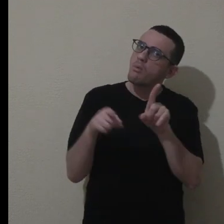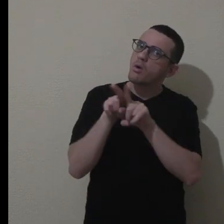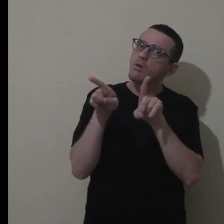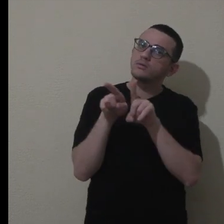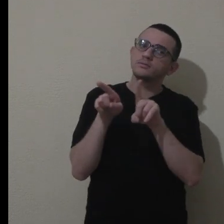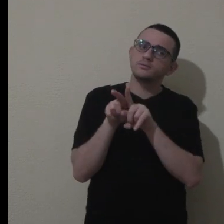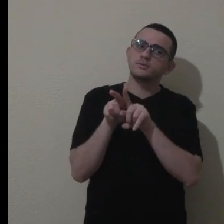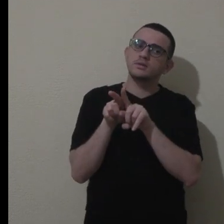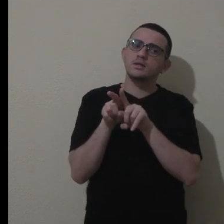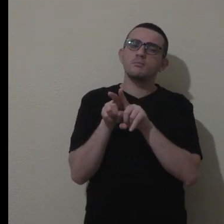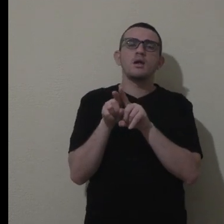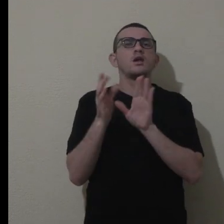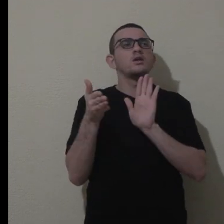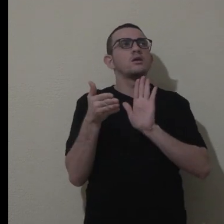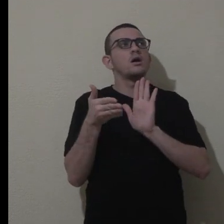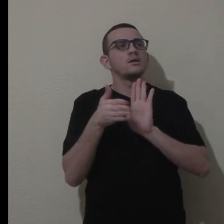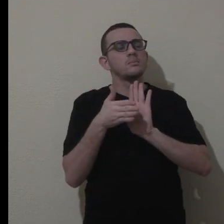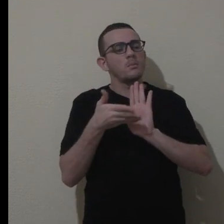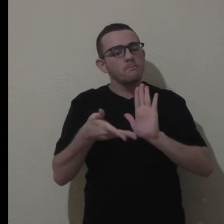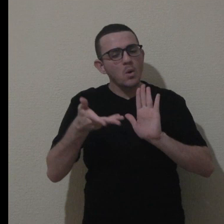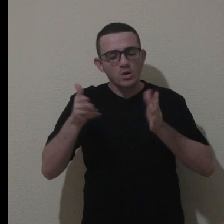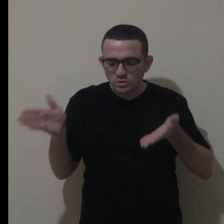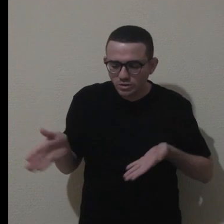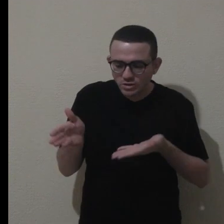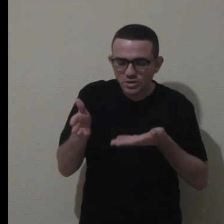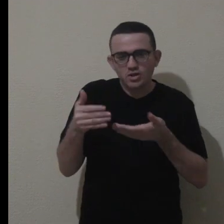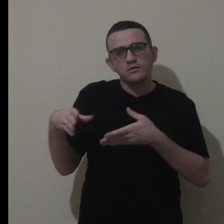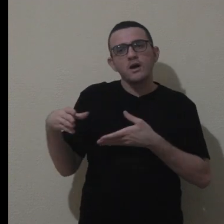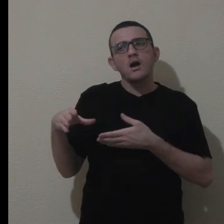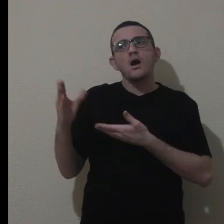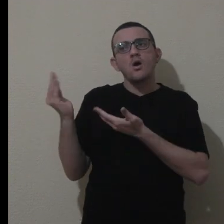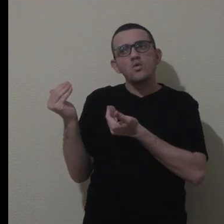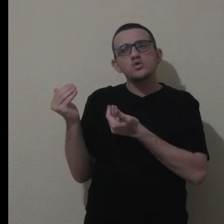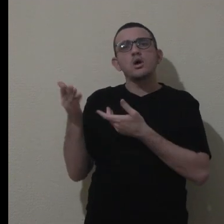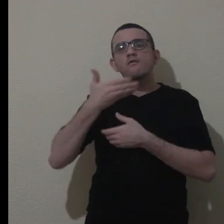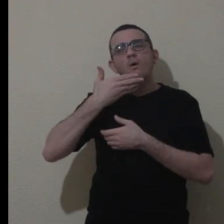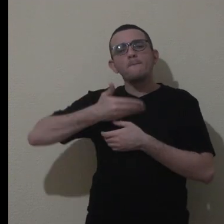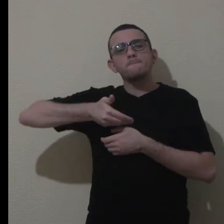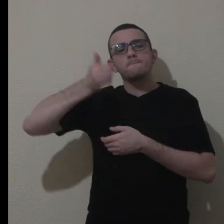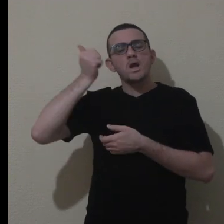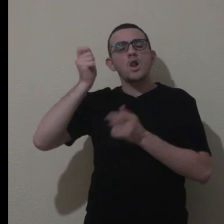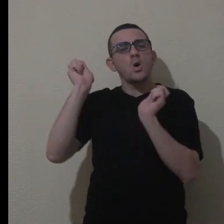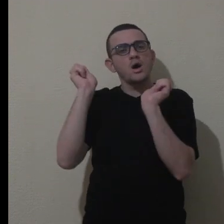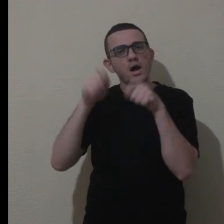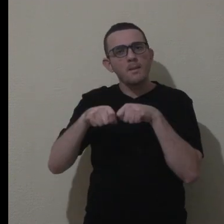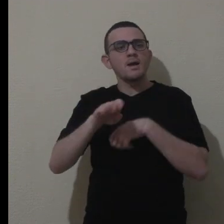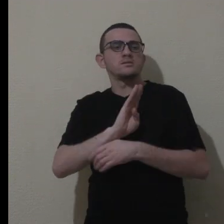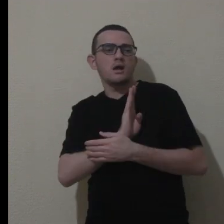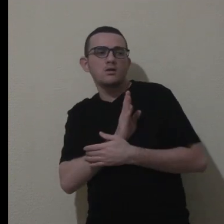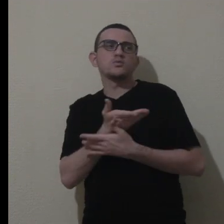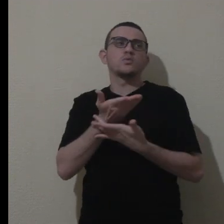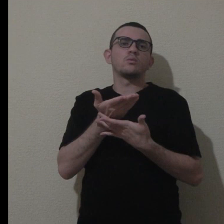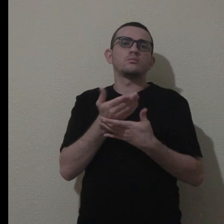elemento de propiciar aos jovens, né, uma melhor